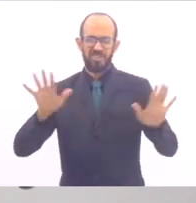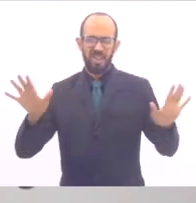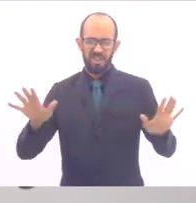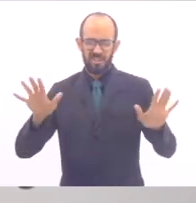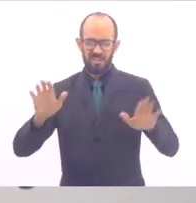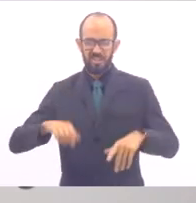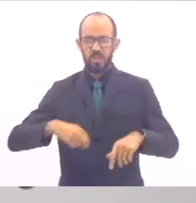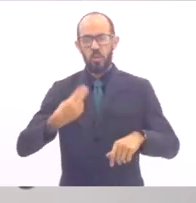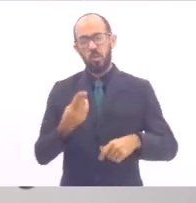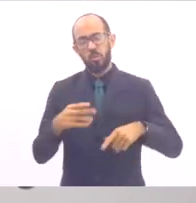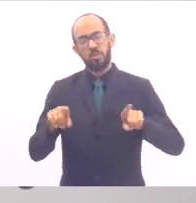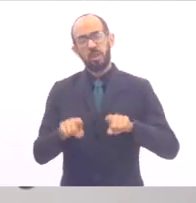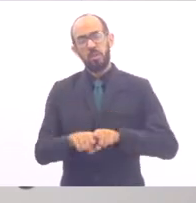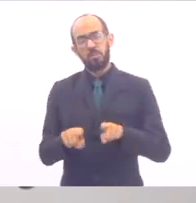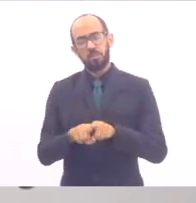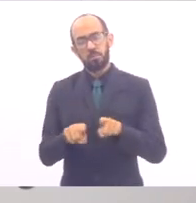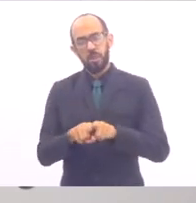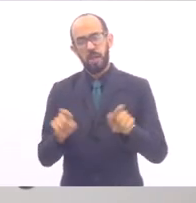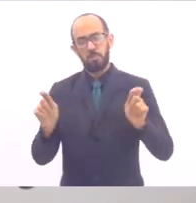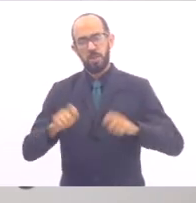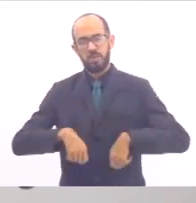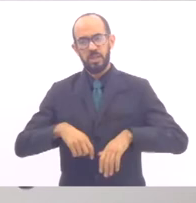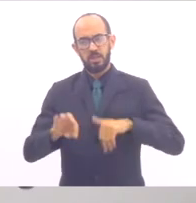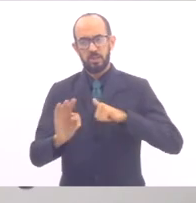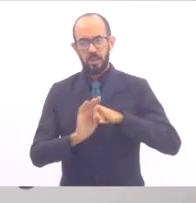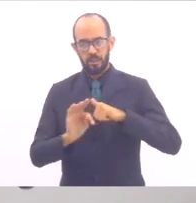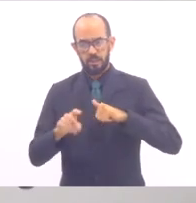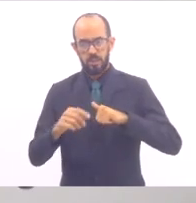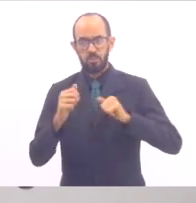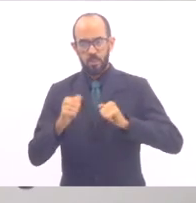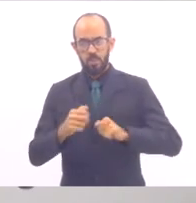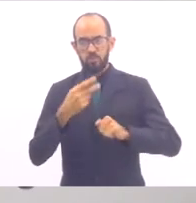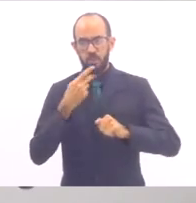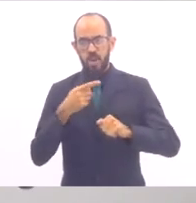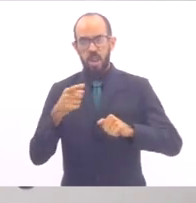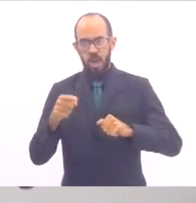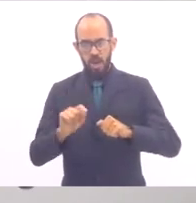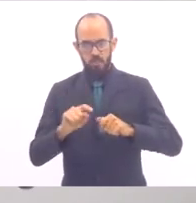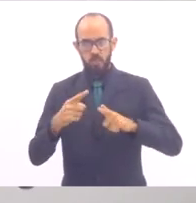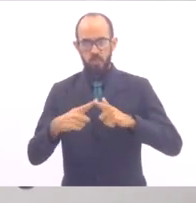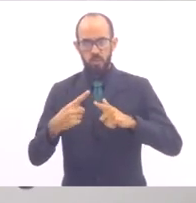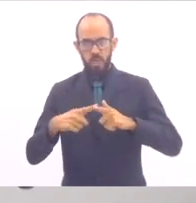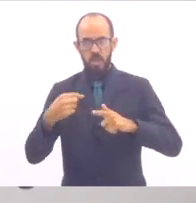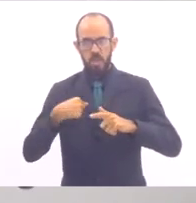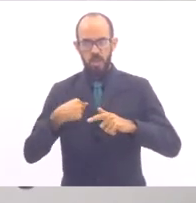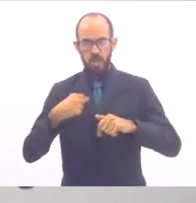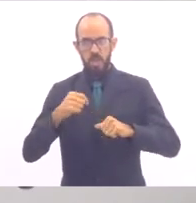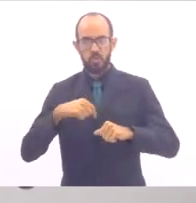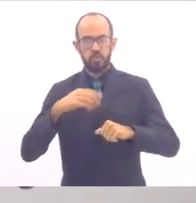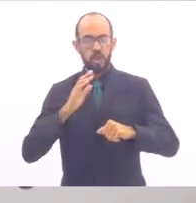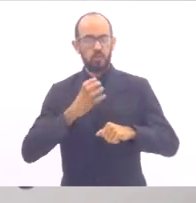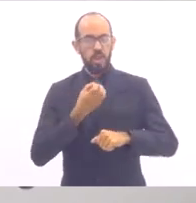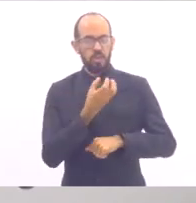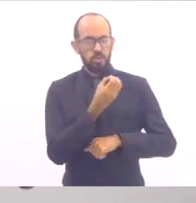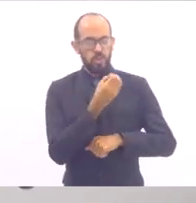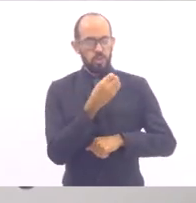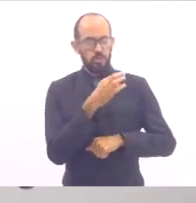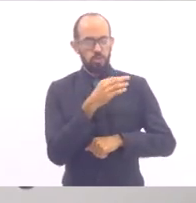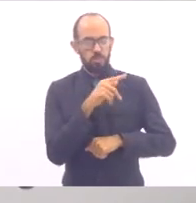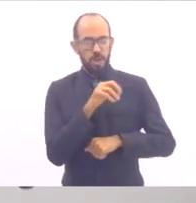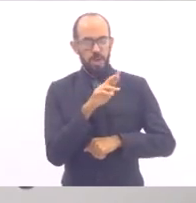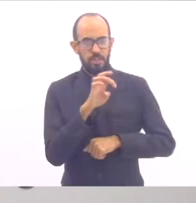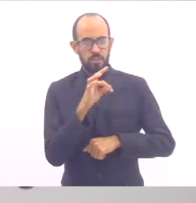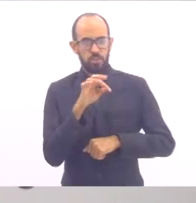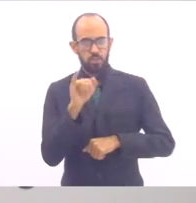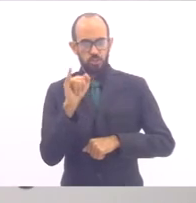e capacidade técnica. Então, eu posso falar com propriedade, porque eu já fui de Paraty a Varresai, que é bem longe, eu